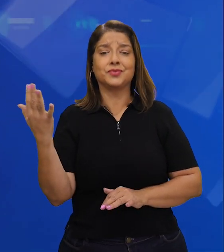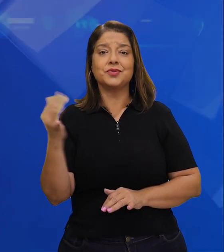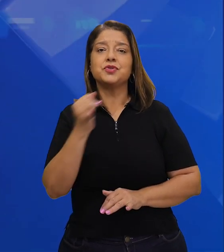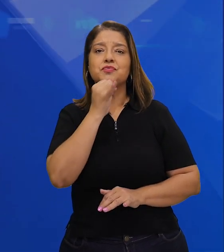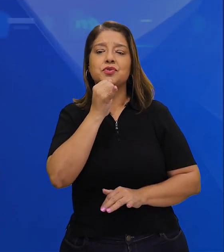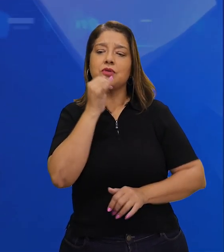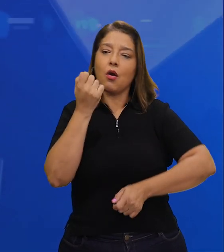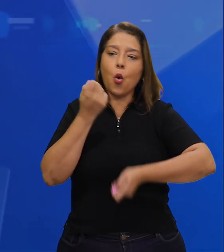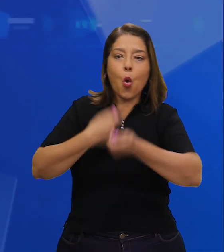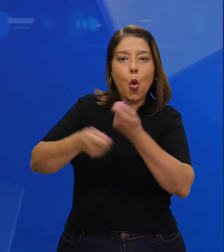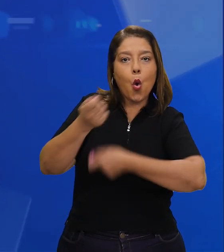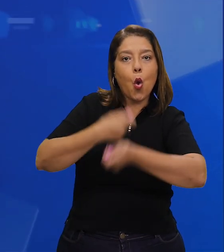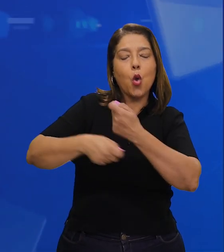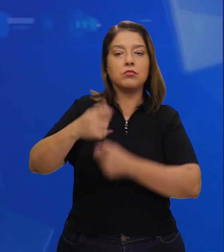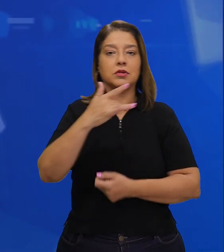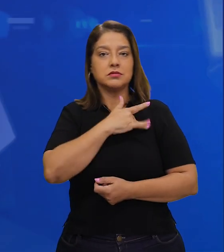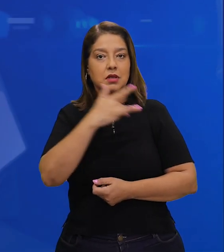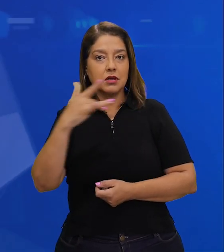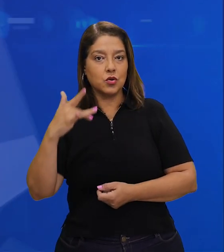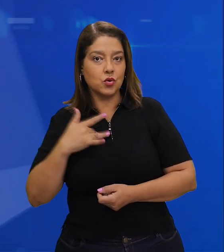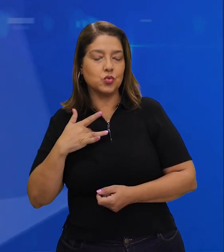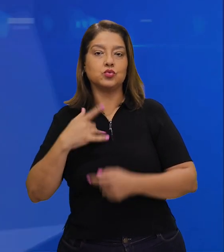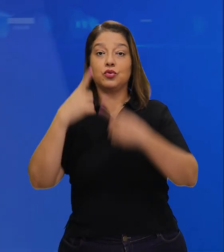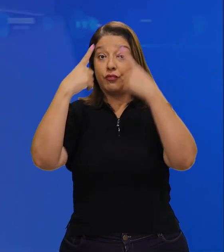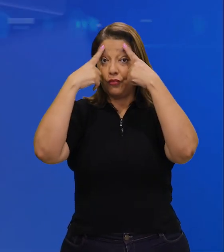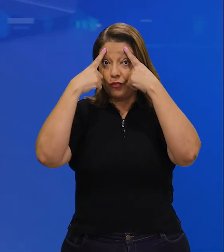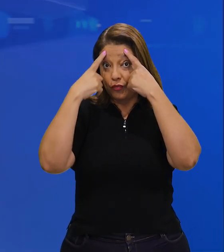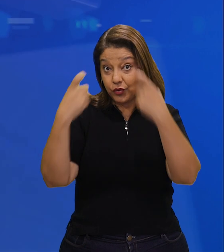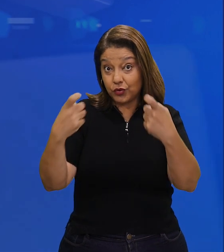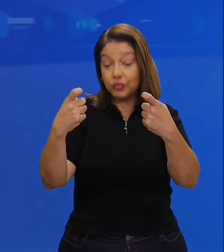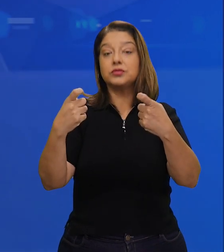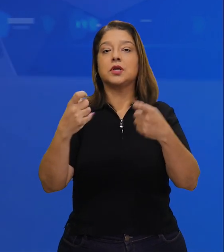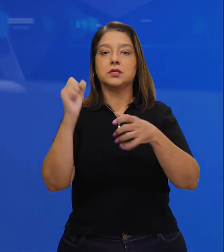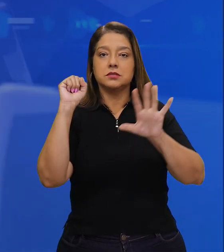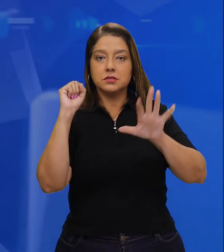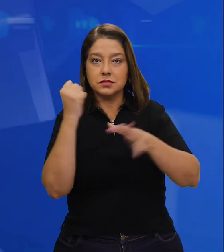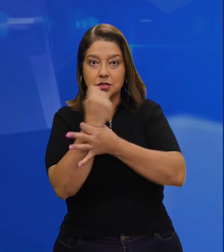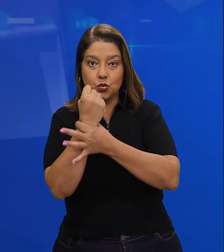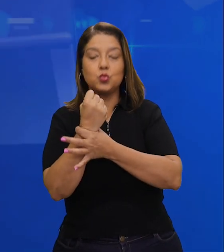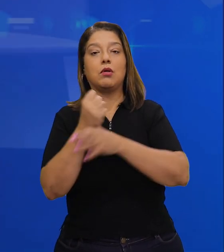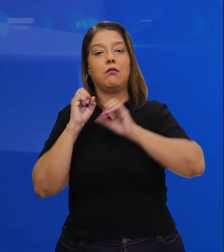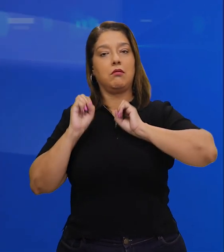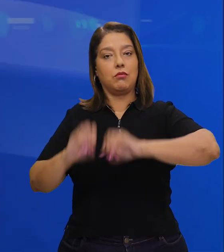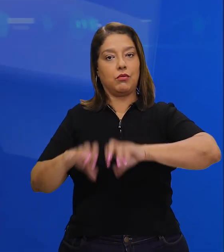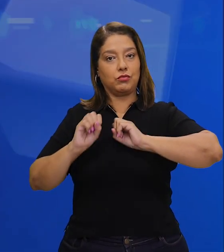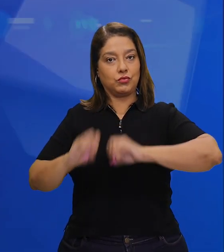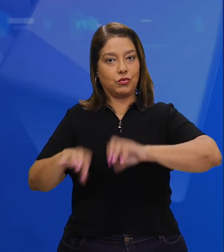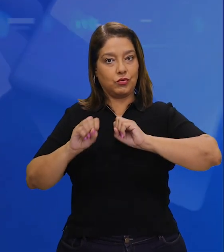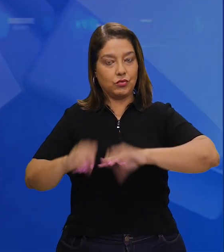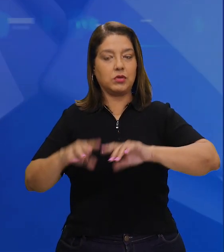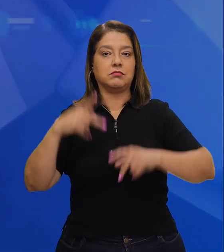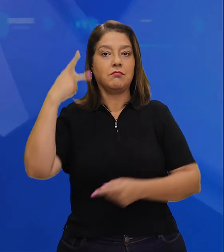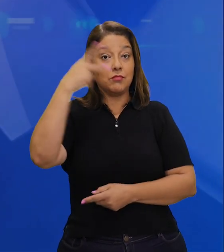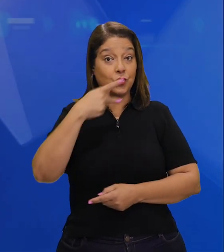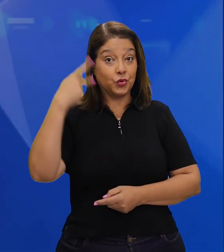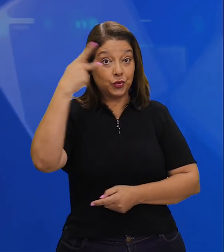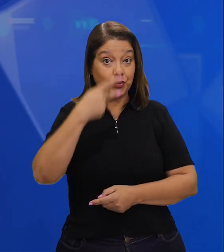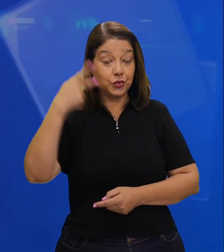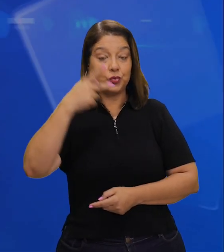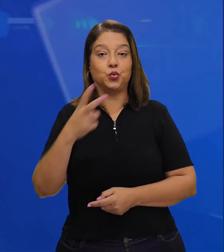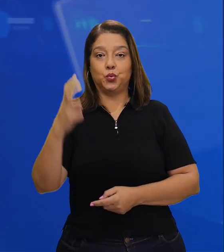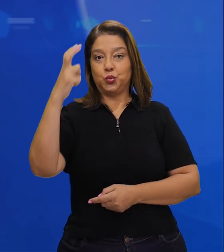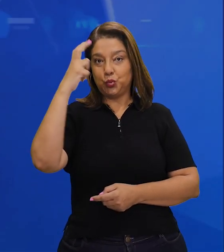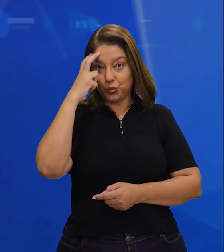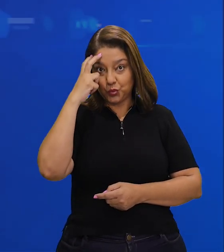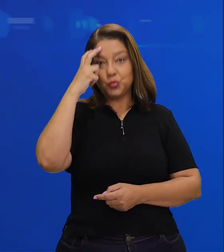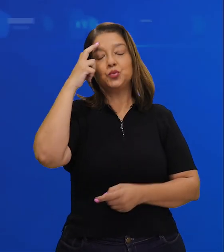a economia, saúde, violência, segurança, educação, política,